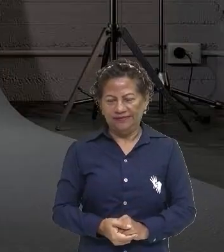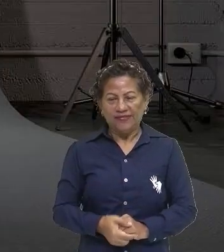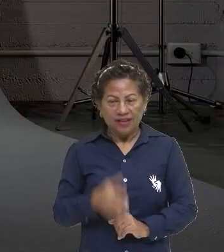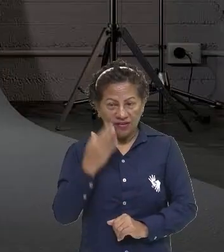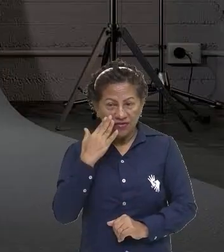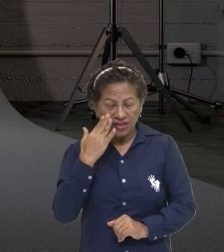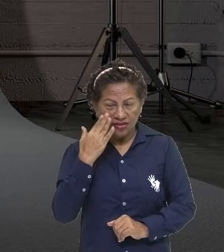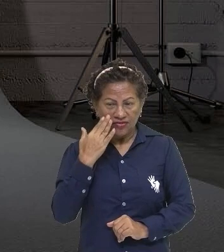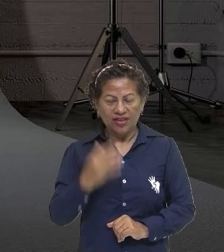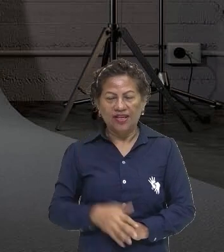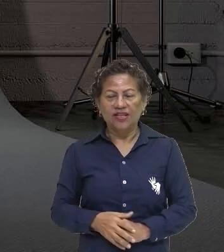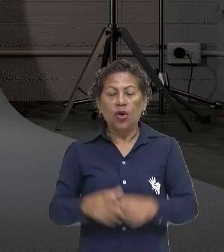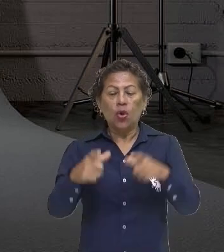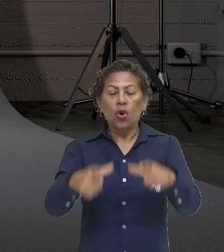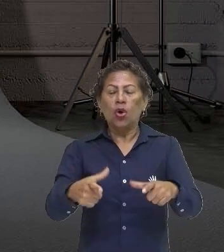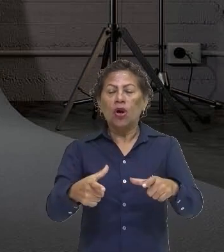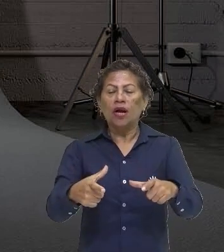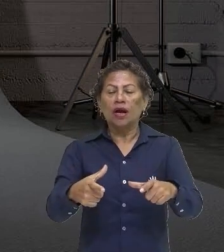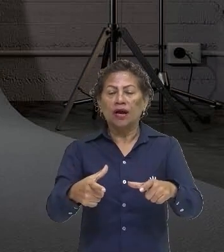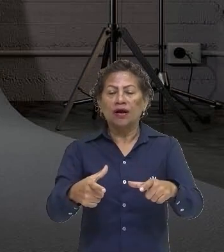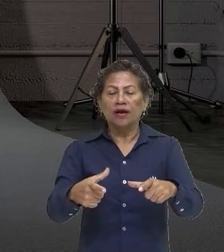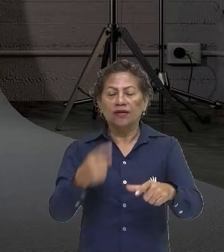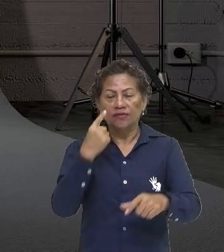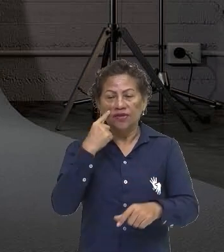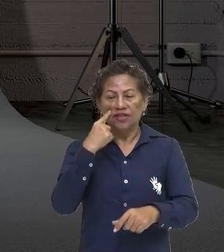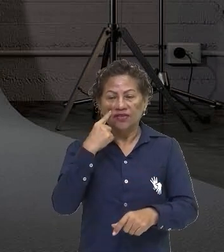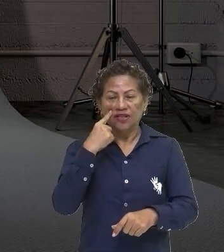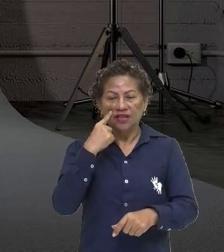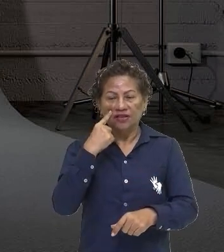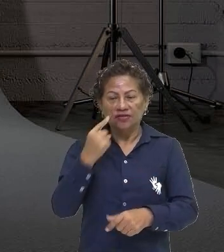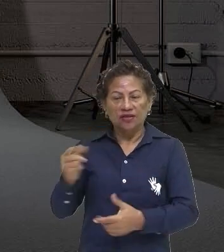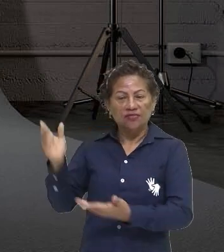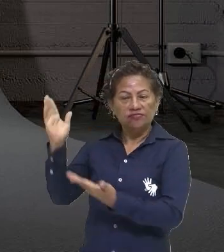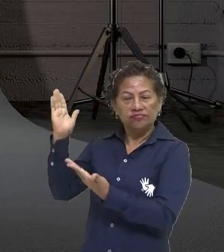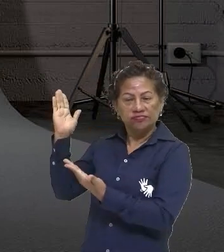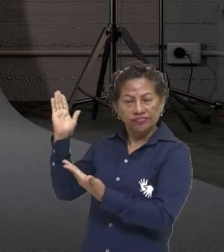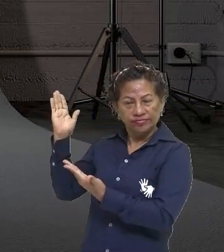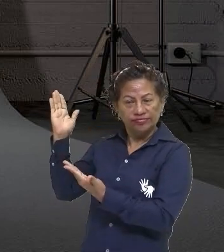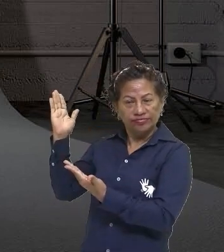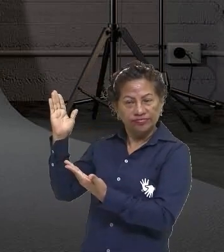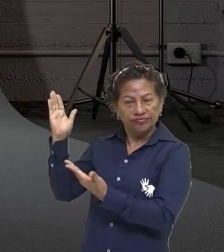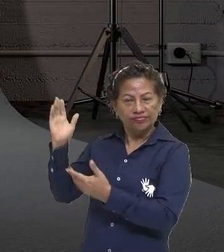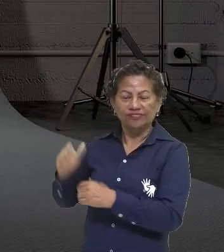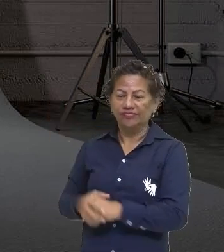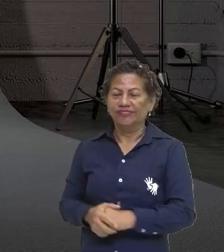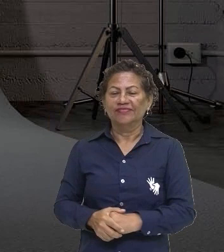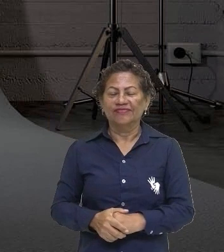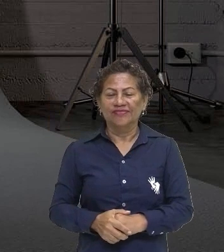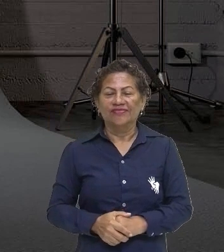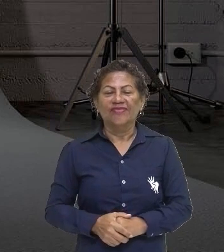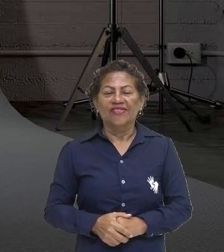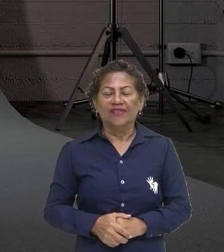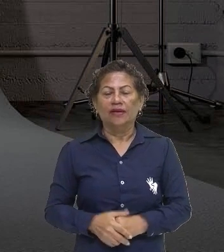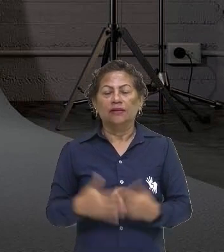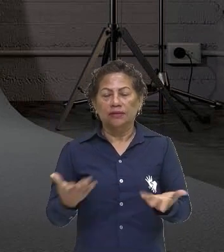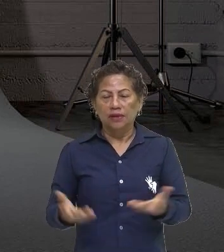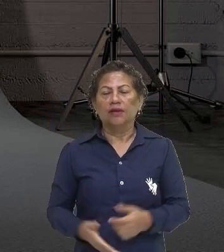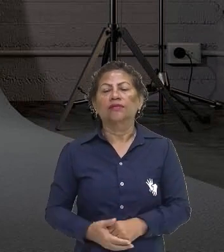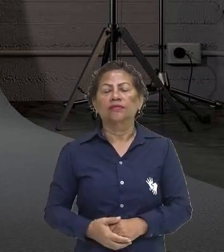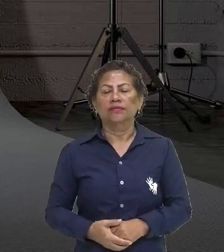Olha só que legal. A gente está num estúdio fotográfico pronto para uma sessão de fotos, só que não, né? Então, a fotografia